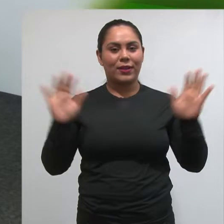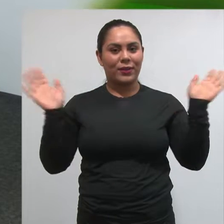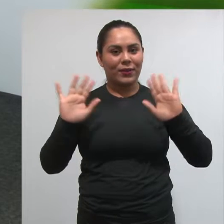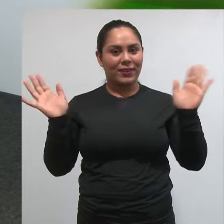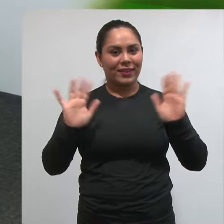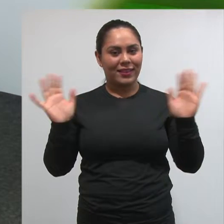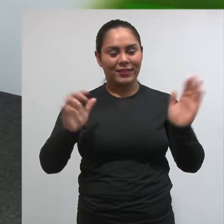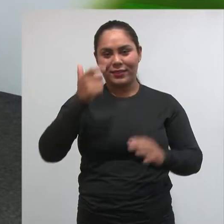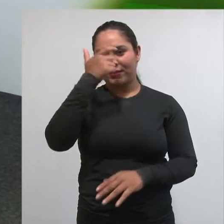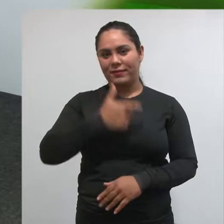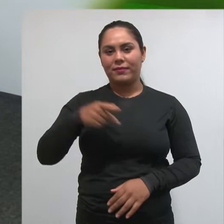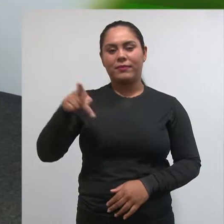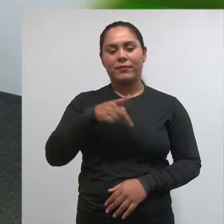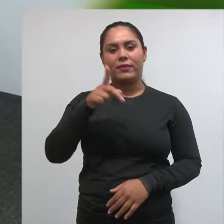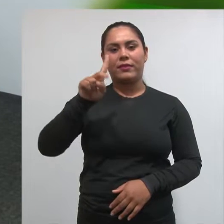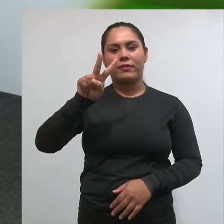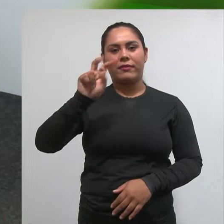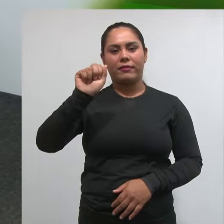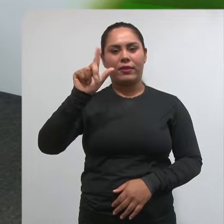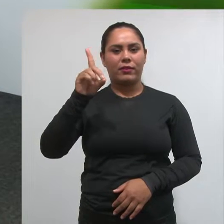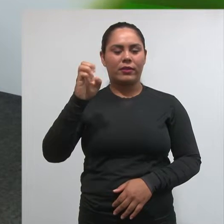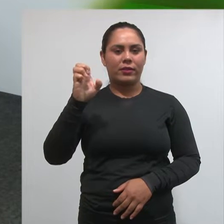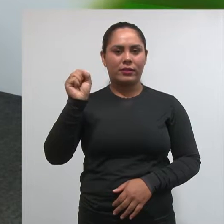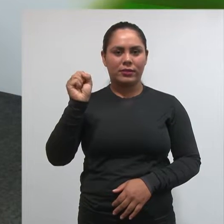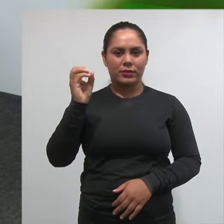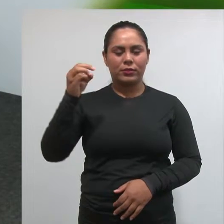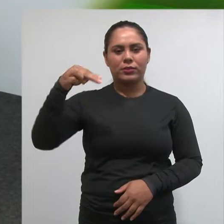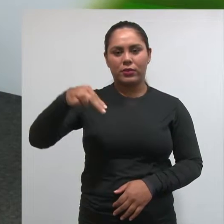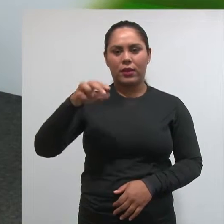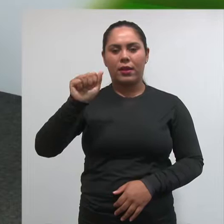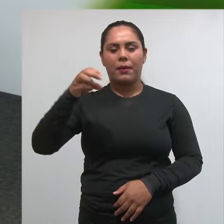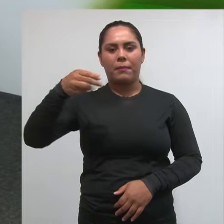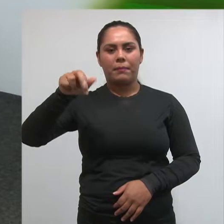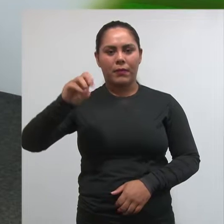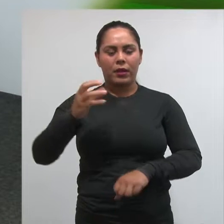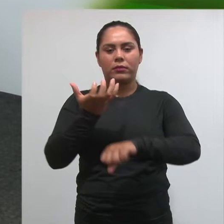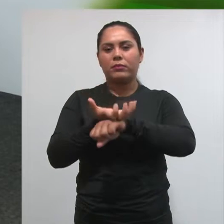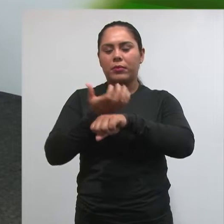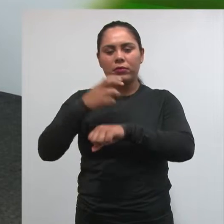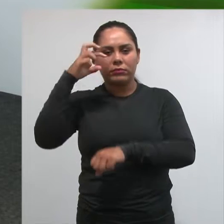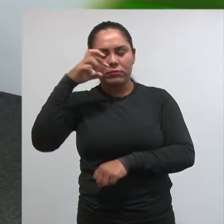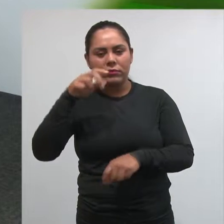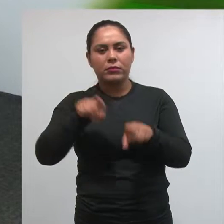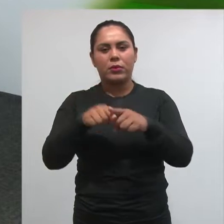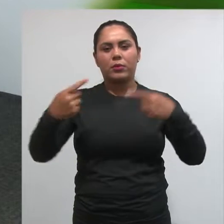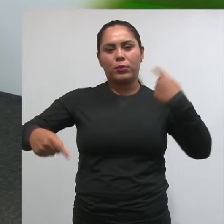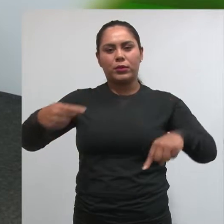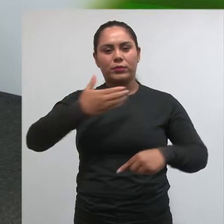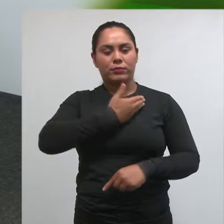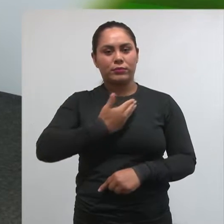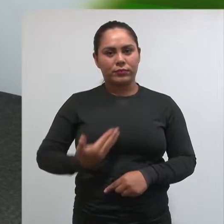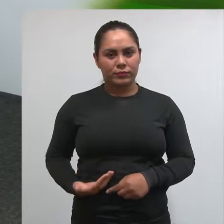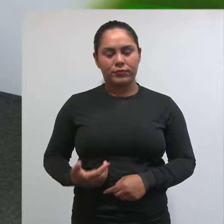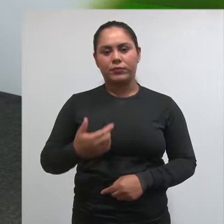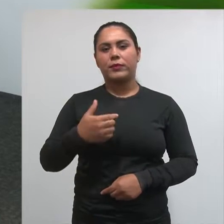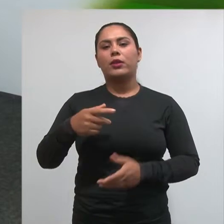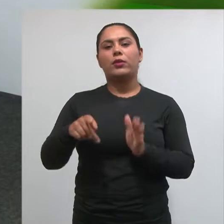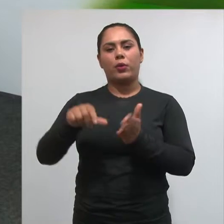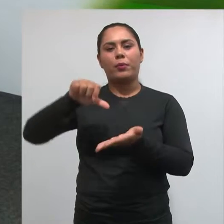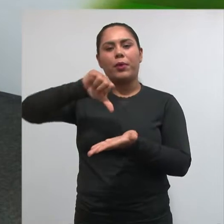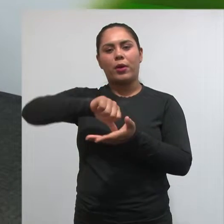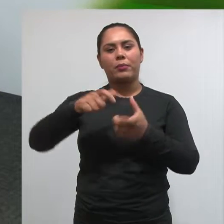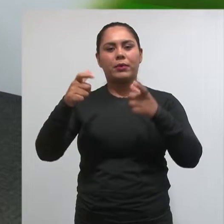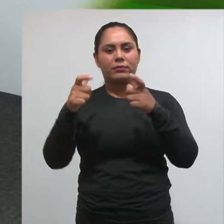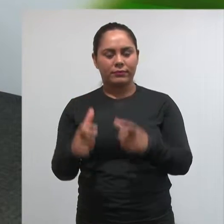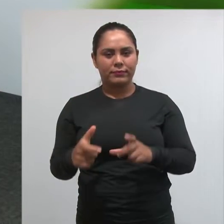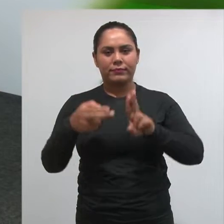Olá, eu sou o professor Valderson Amaro Lima e essa é a nossa disciplina Monitoramento e Avaliação de Políticas Públicas. Estou nos estúdios de gravação